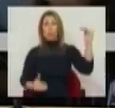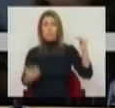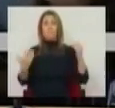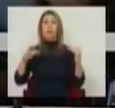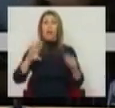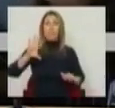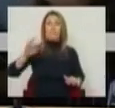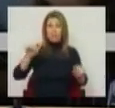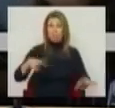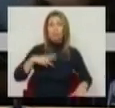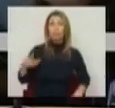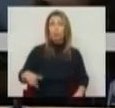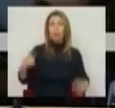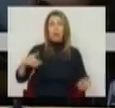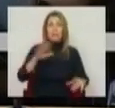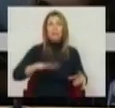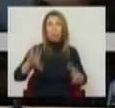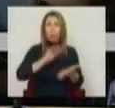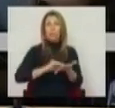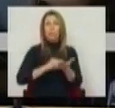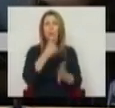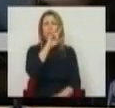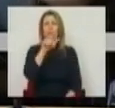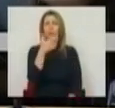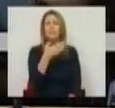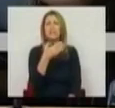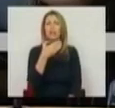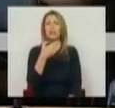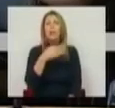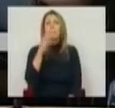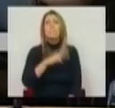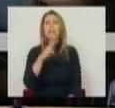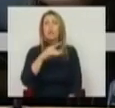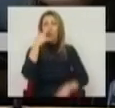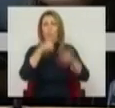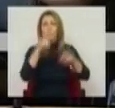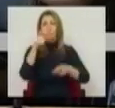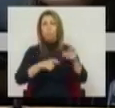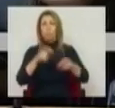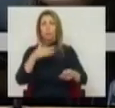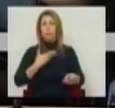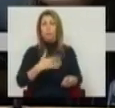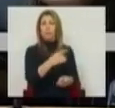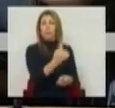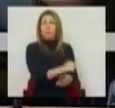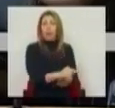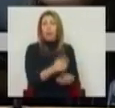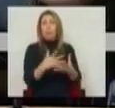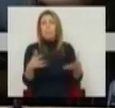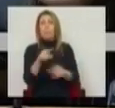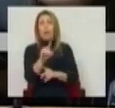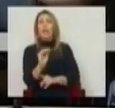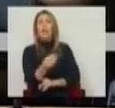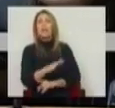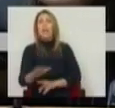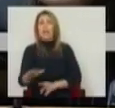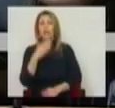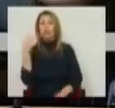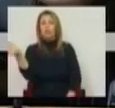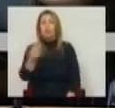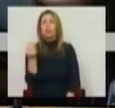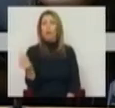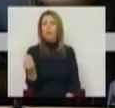permanecem em situação de pobreza 1,7 milhões de cidadãos. Uma parte significativa destes são crianças e jovens. E